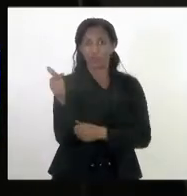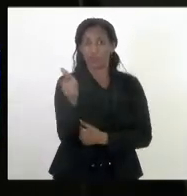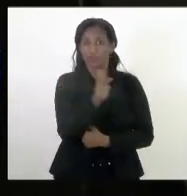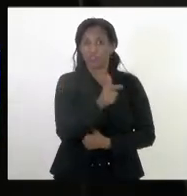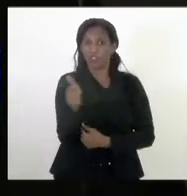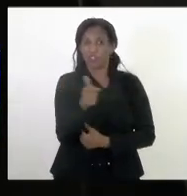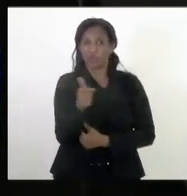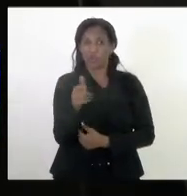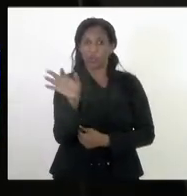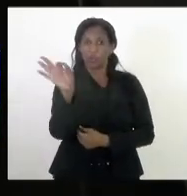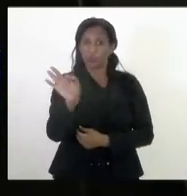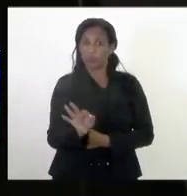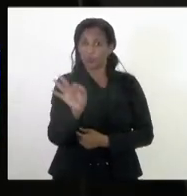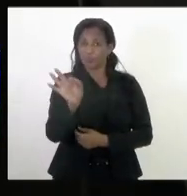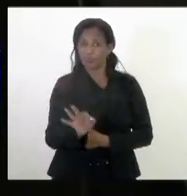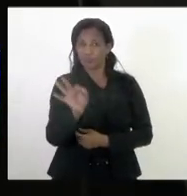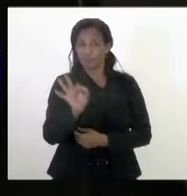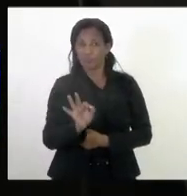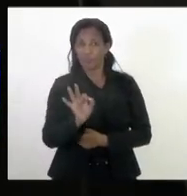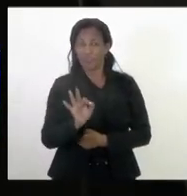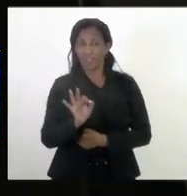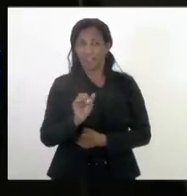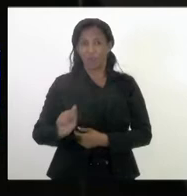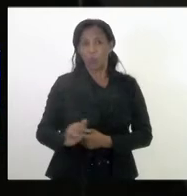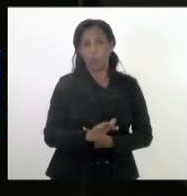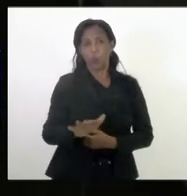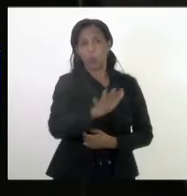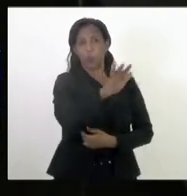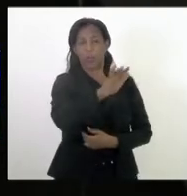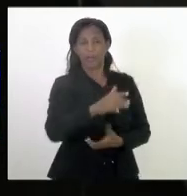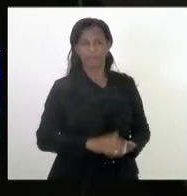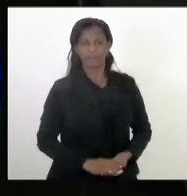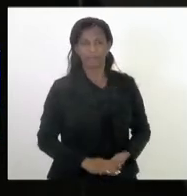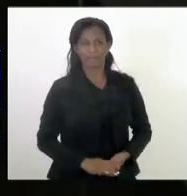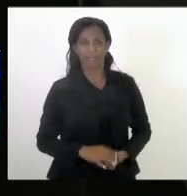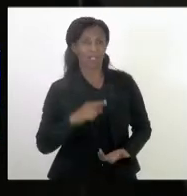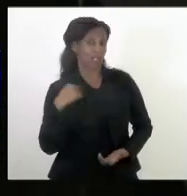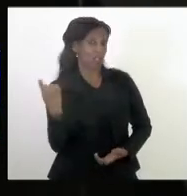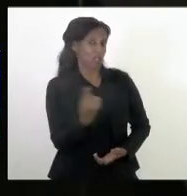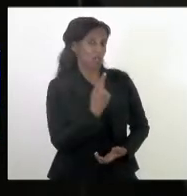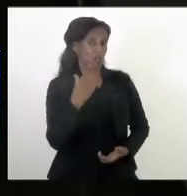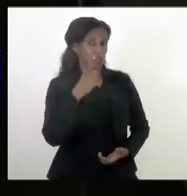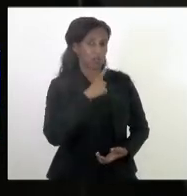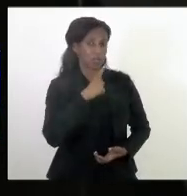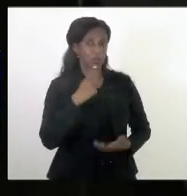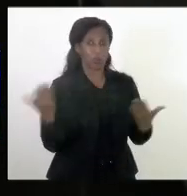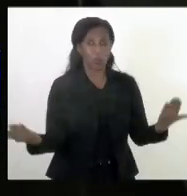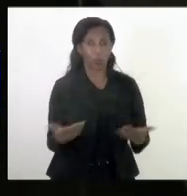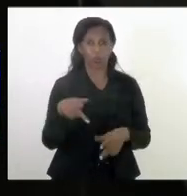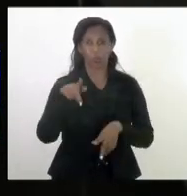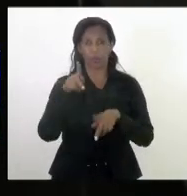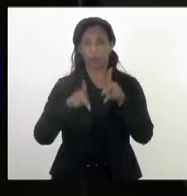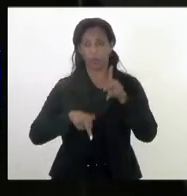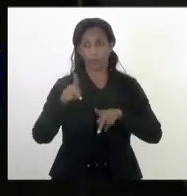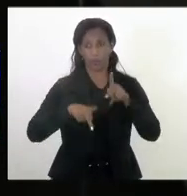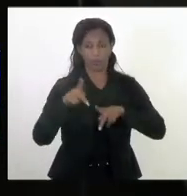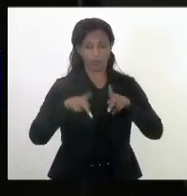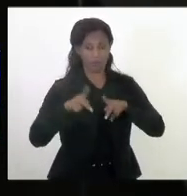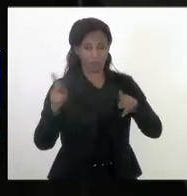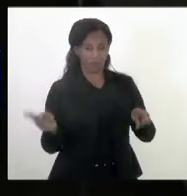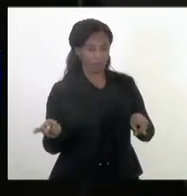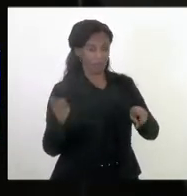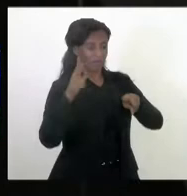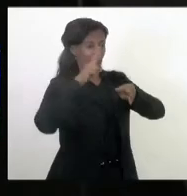22% da nossa cidade nas comunidades carentes. E nós temos hoje uma população que está refém